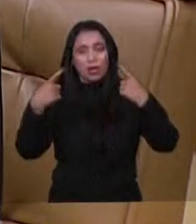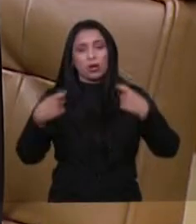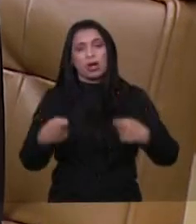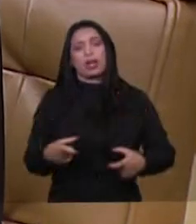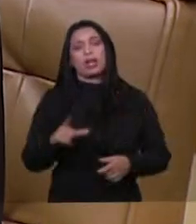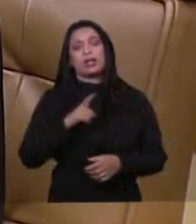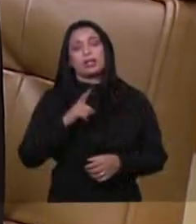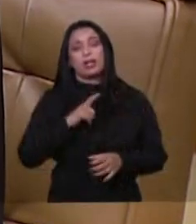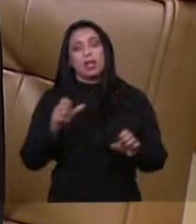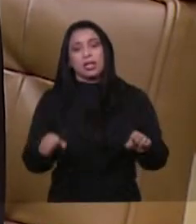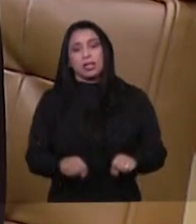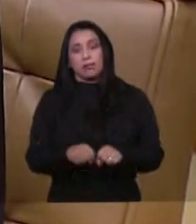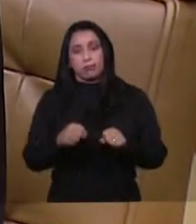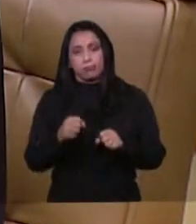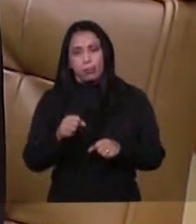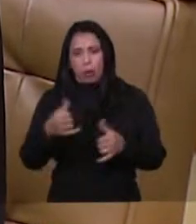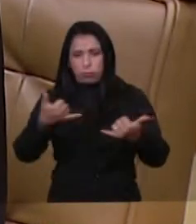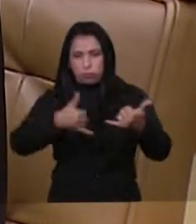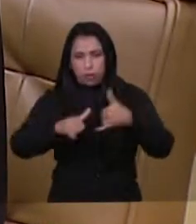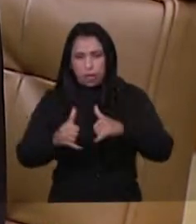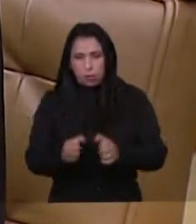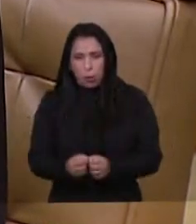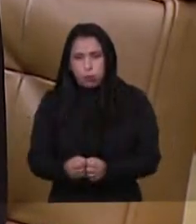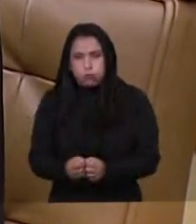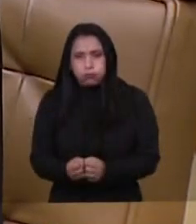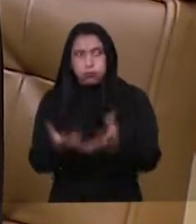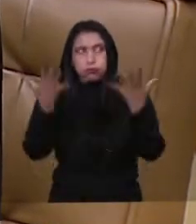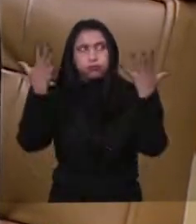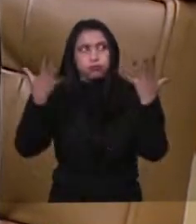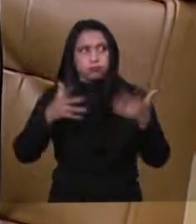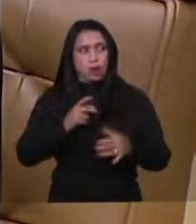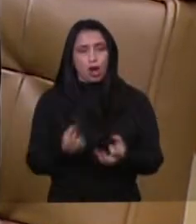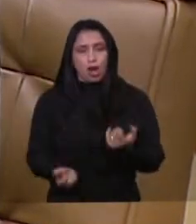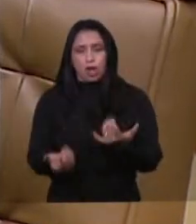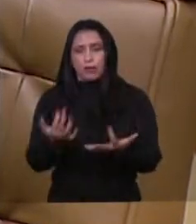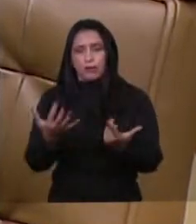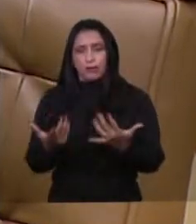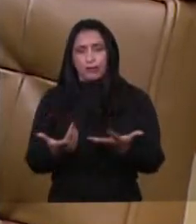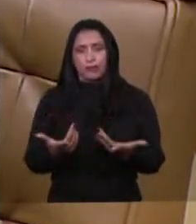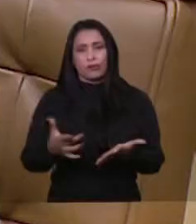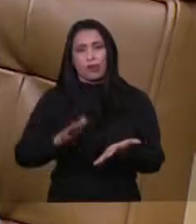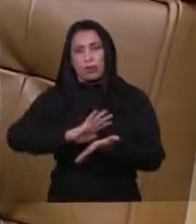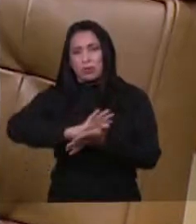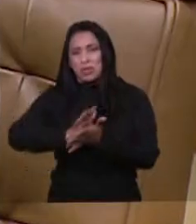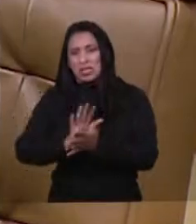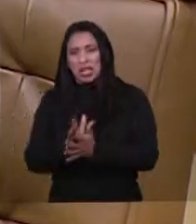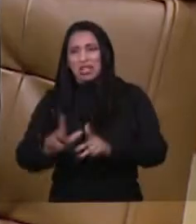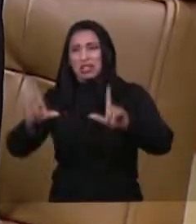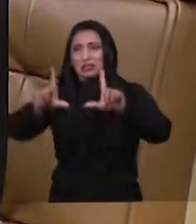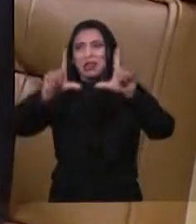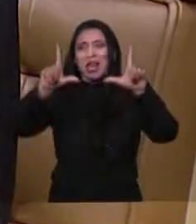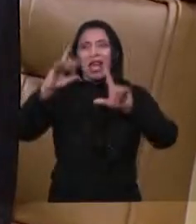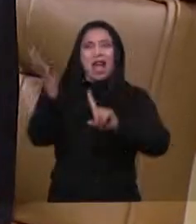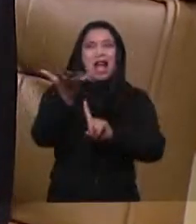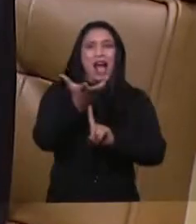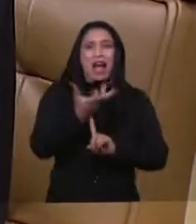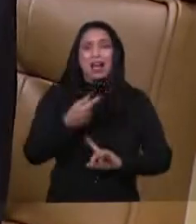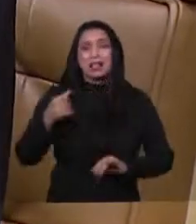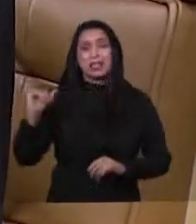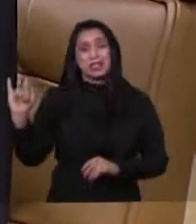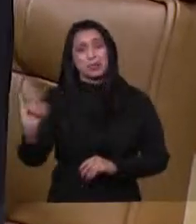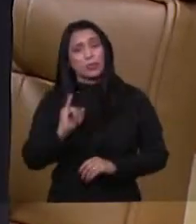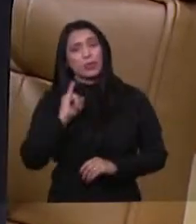substâncias explosivas que deixam inúmeras marcas de fuligem e fogo em obras de arte de inestimável valores.